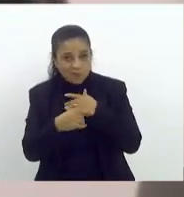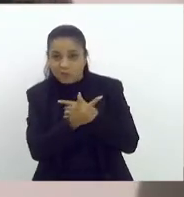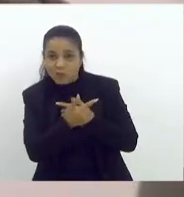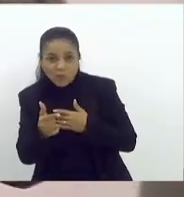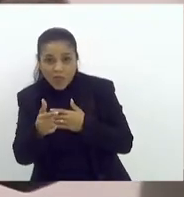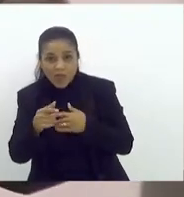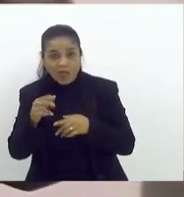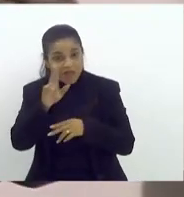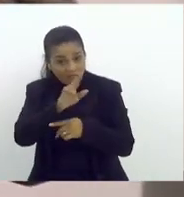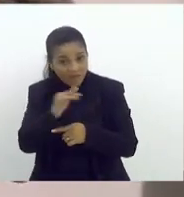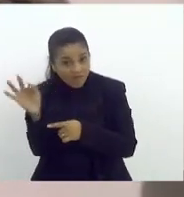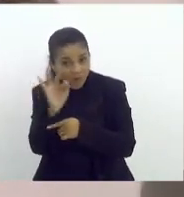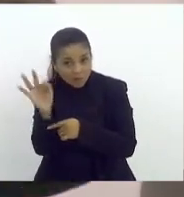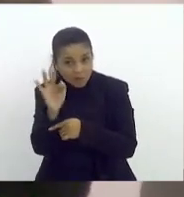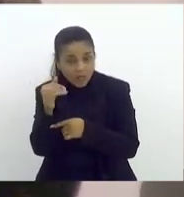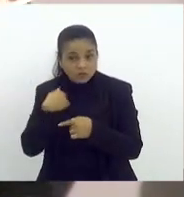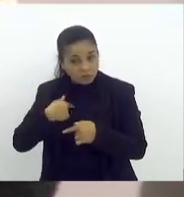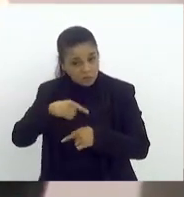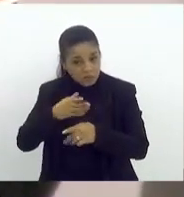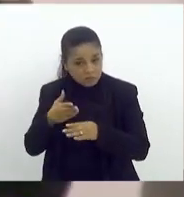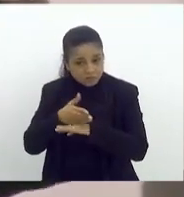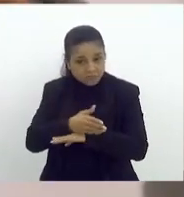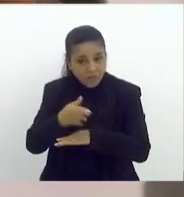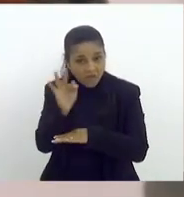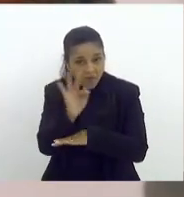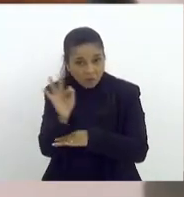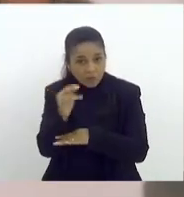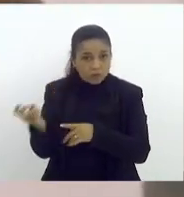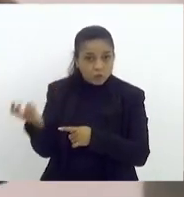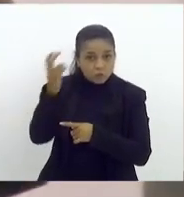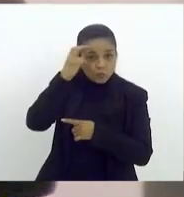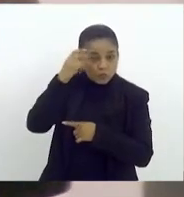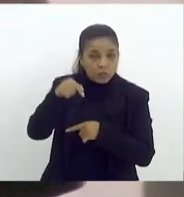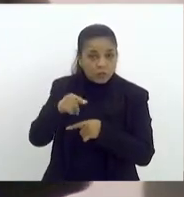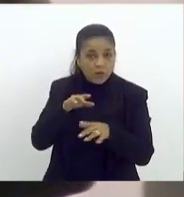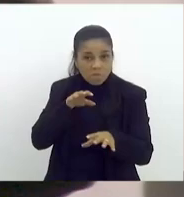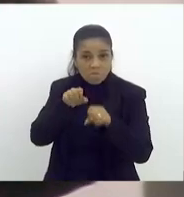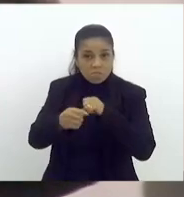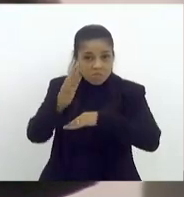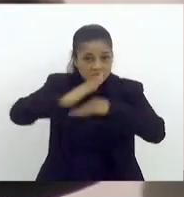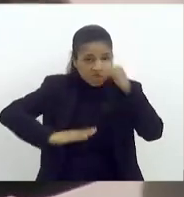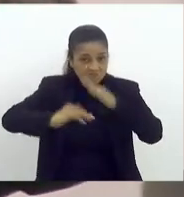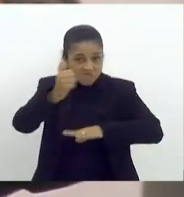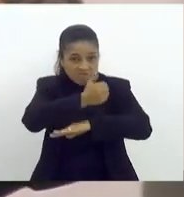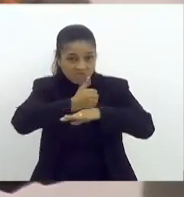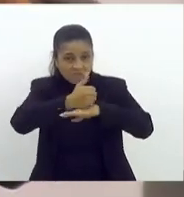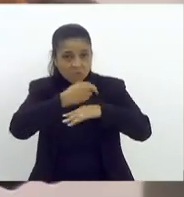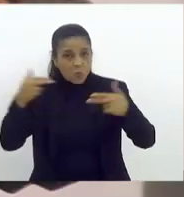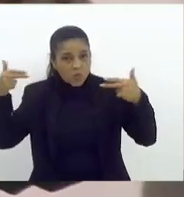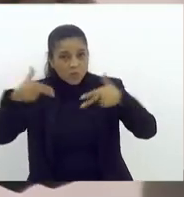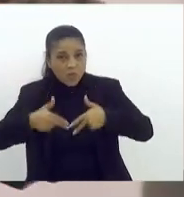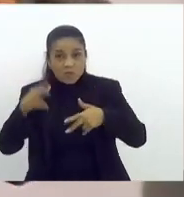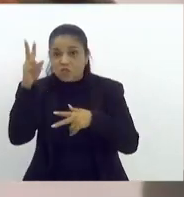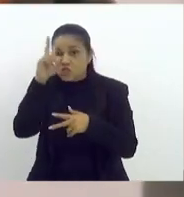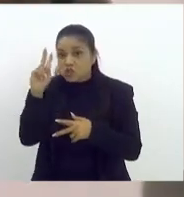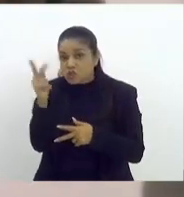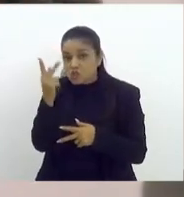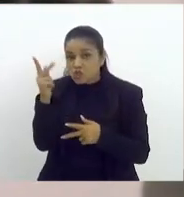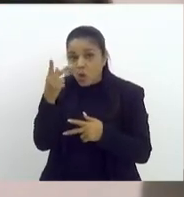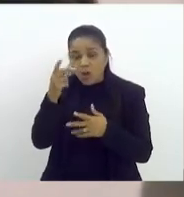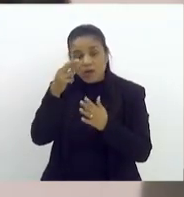é foi fazer faculdade de produção cultural pra profissionalizar no hip hop é uma história escrita por